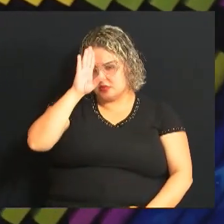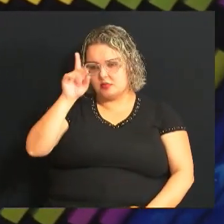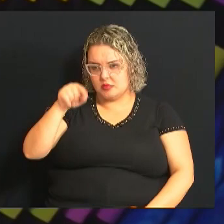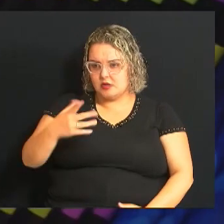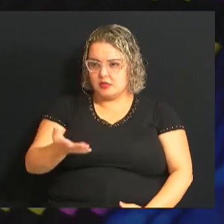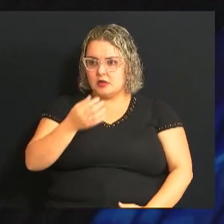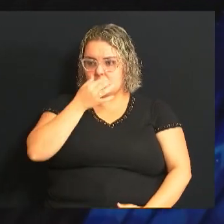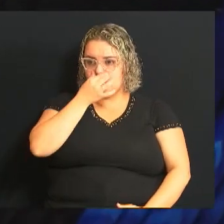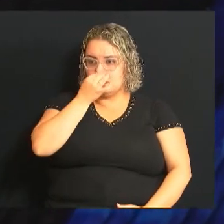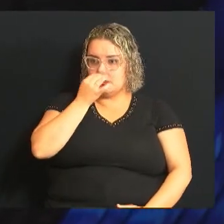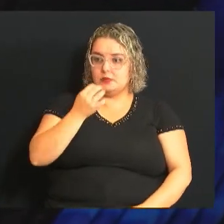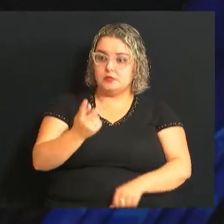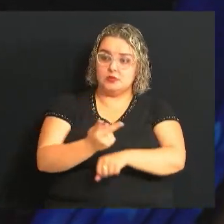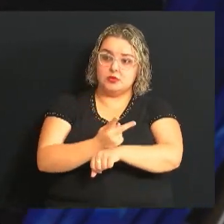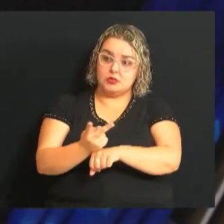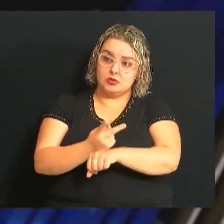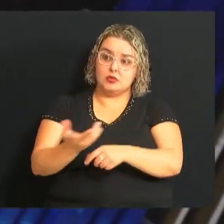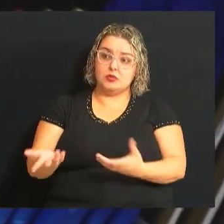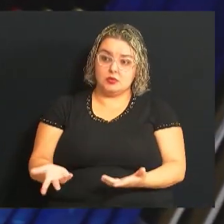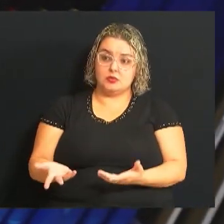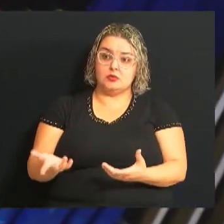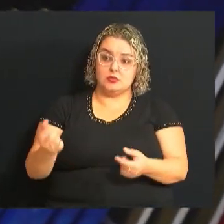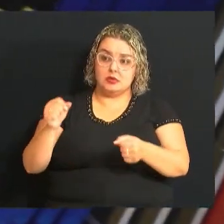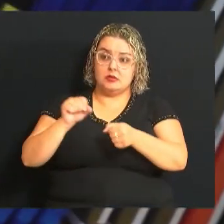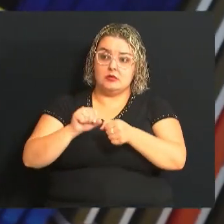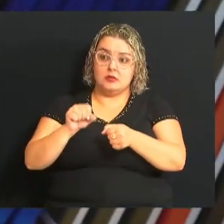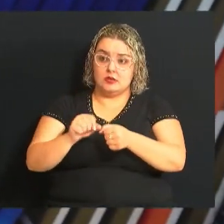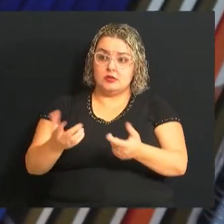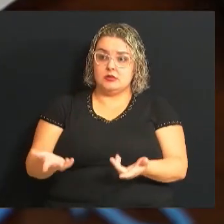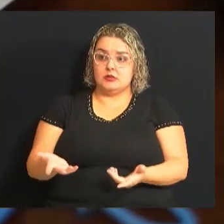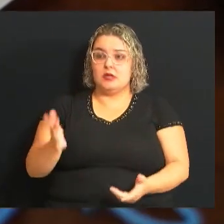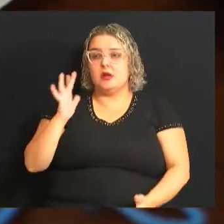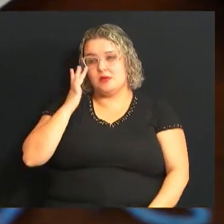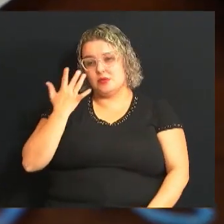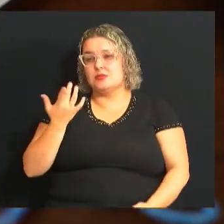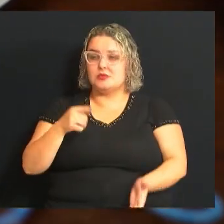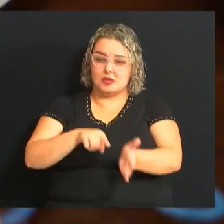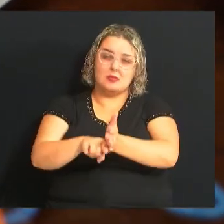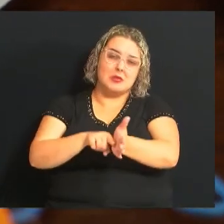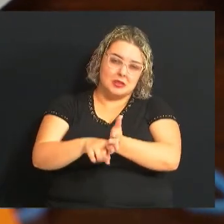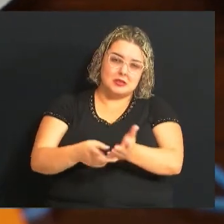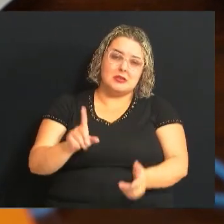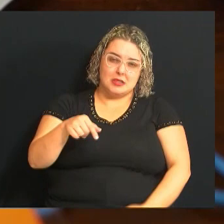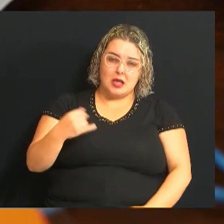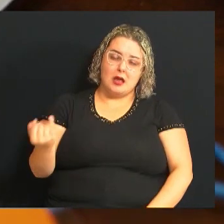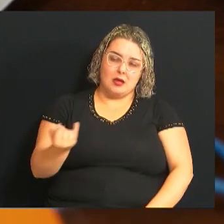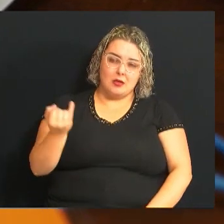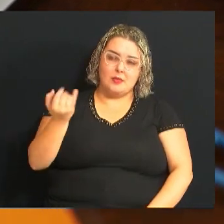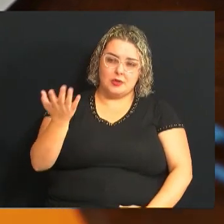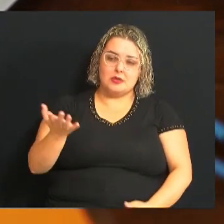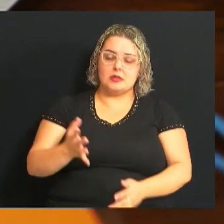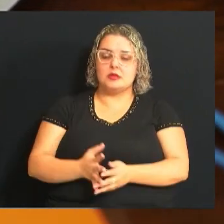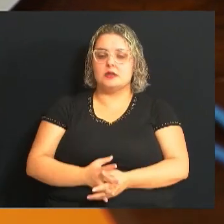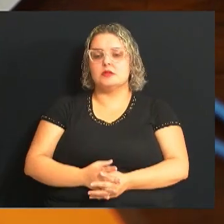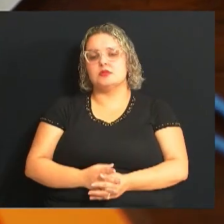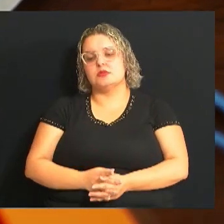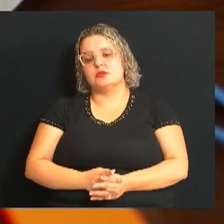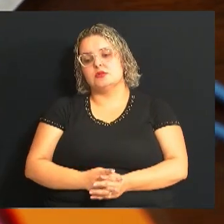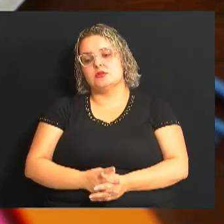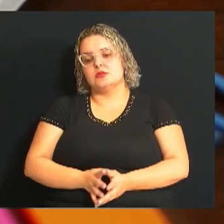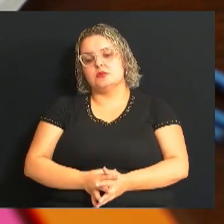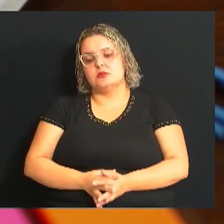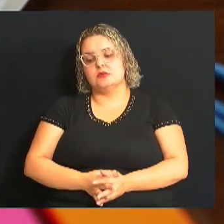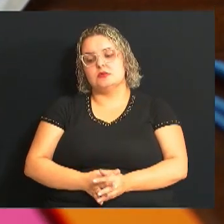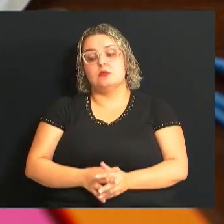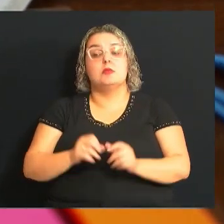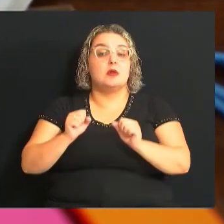Então procurar fazer, acho que a pesquisa é um ponto-chave, né? E para poder ter